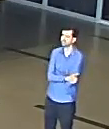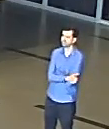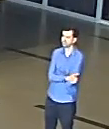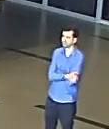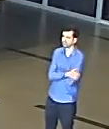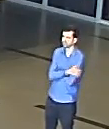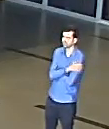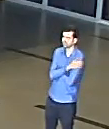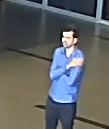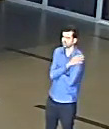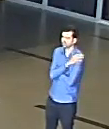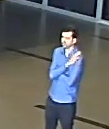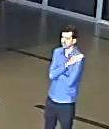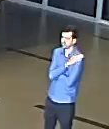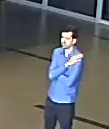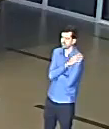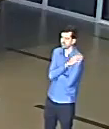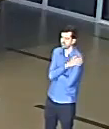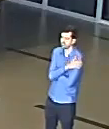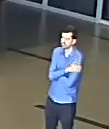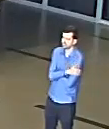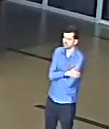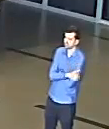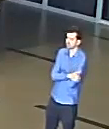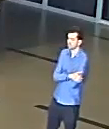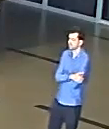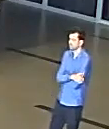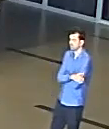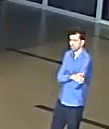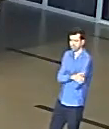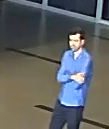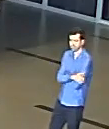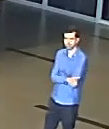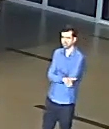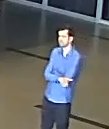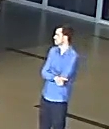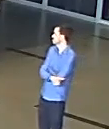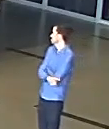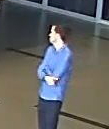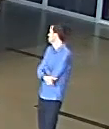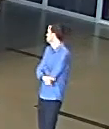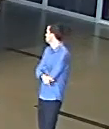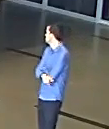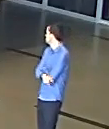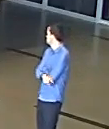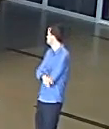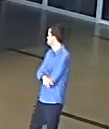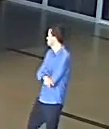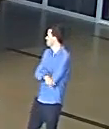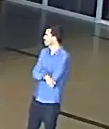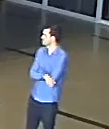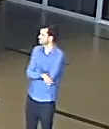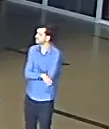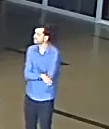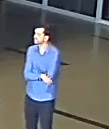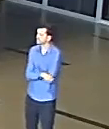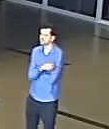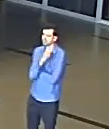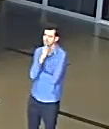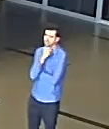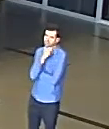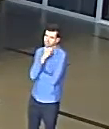pelos decretos e etc estão em cheque e vocês sabem do que eu estou falando porque quando nós estamos